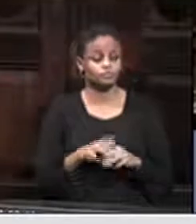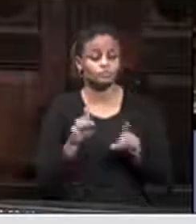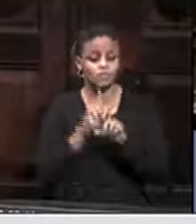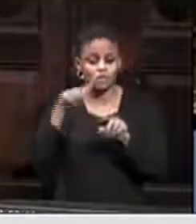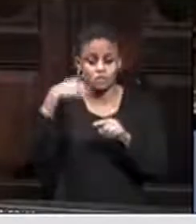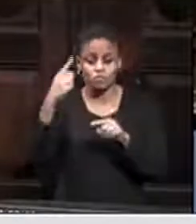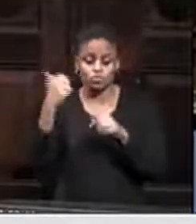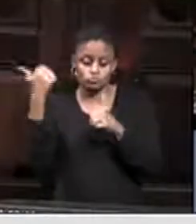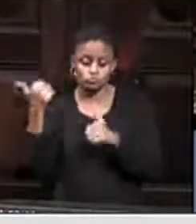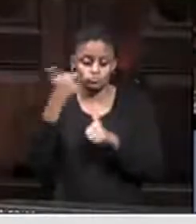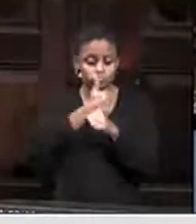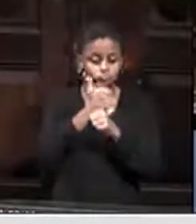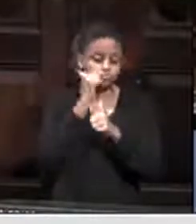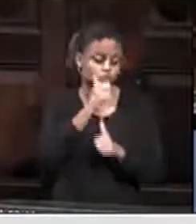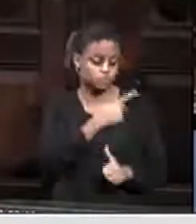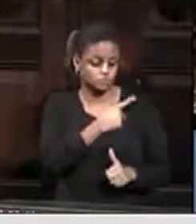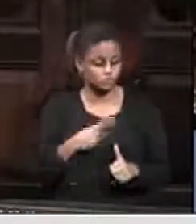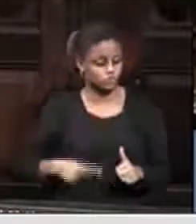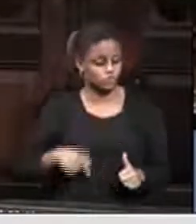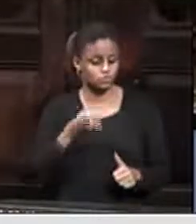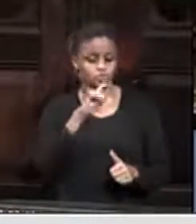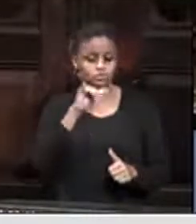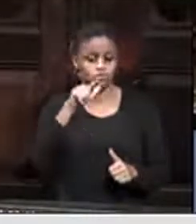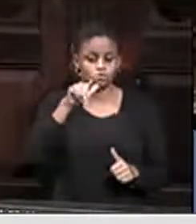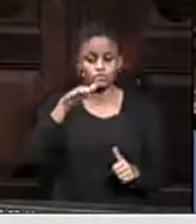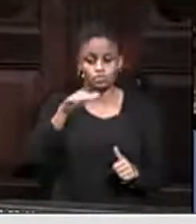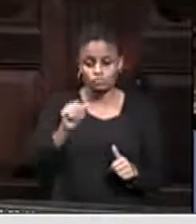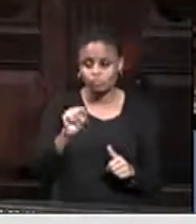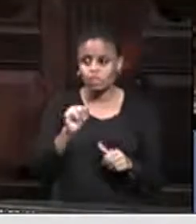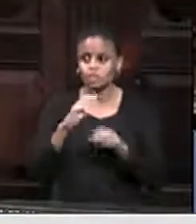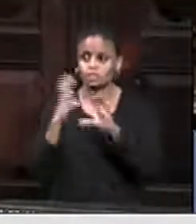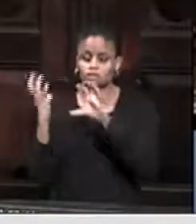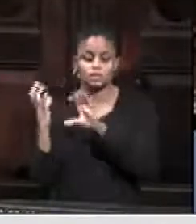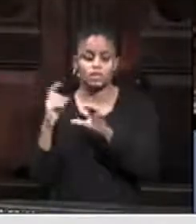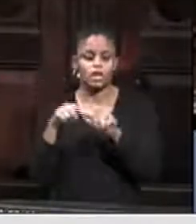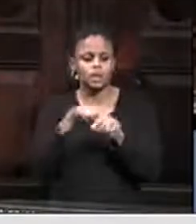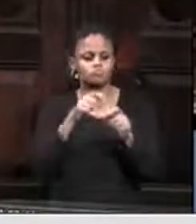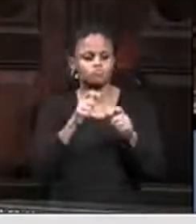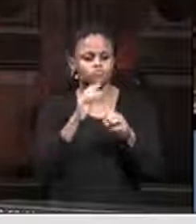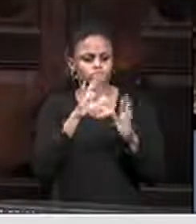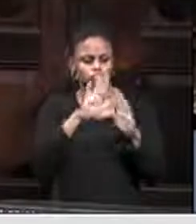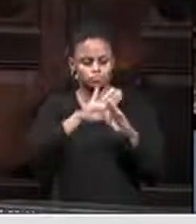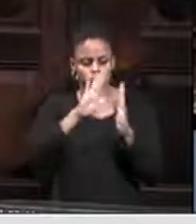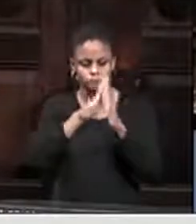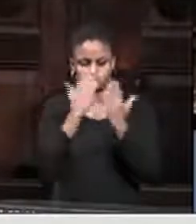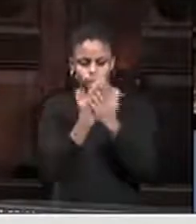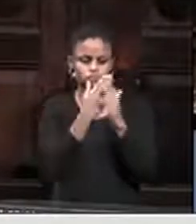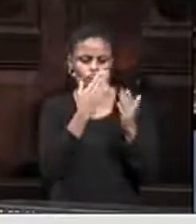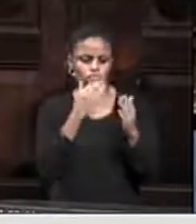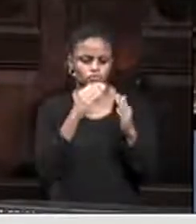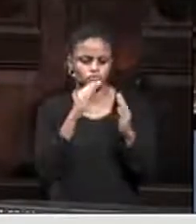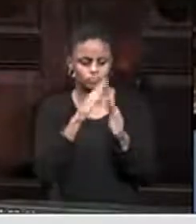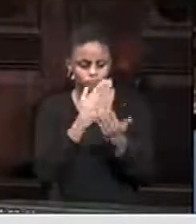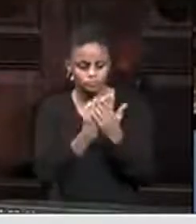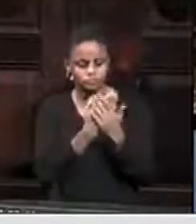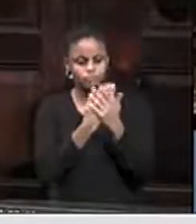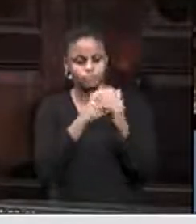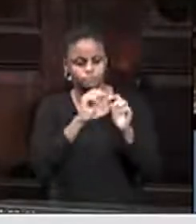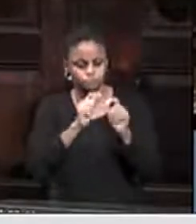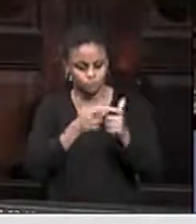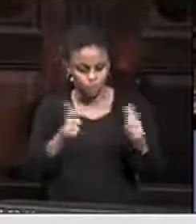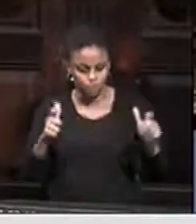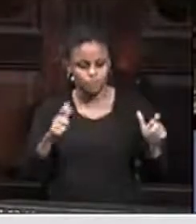Dilma, nós temos hoje uma rede que supera as 500 unidades ou polos ou campi.